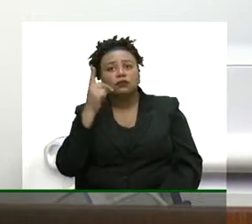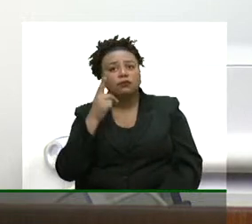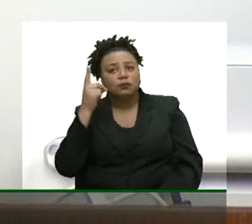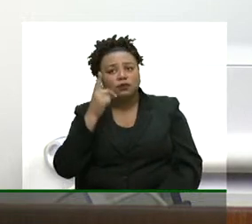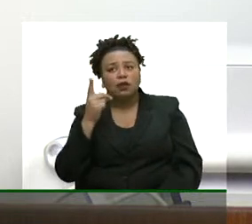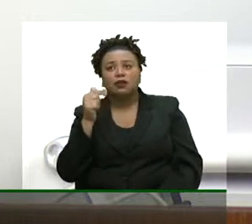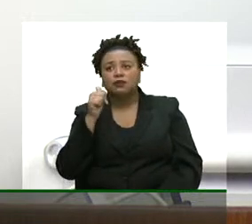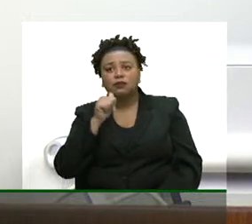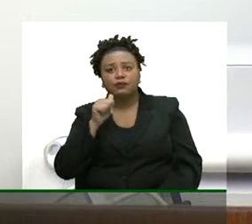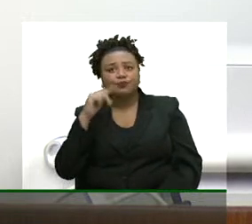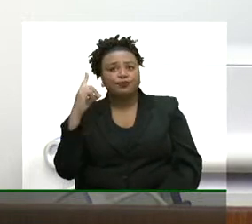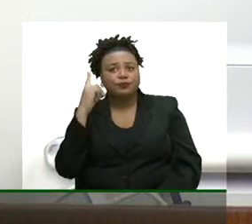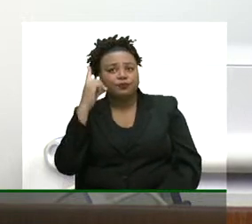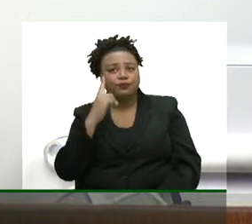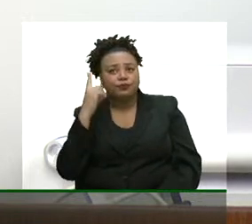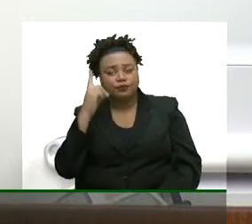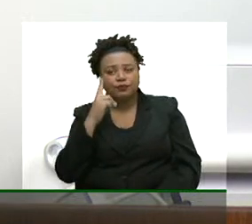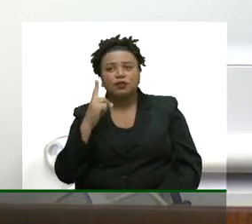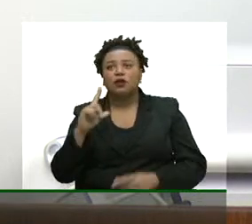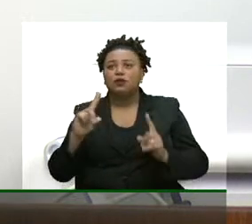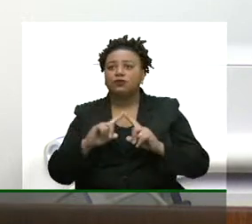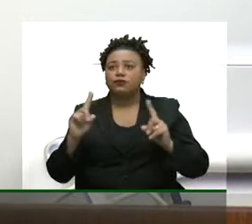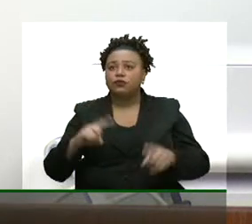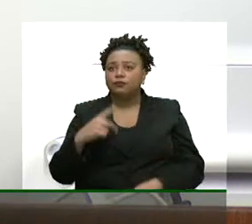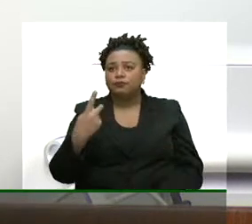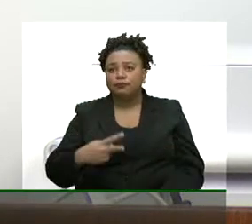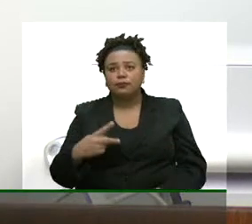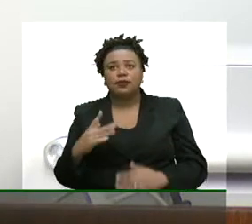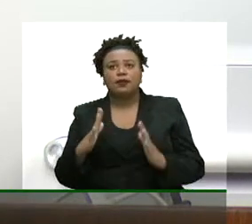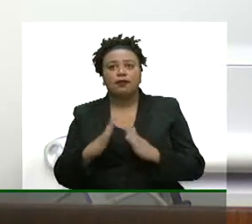senhoras deputadas, aos servidores da Casa,